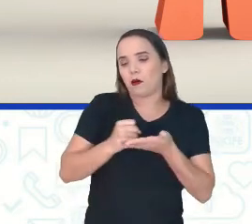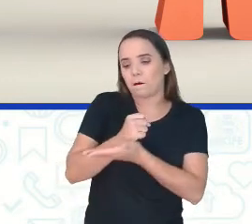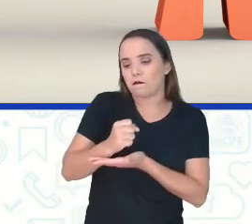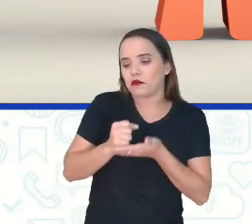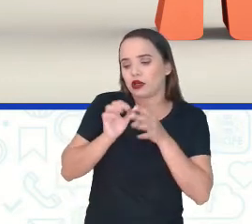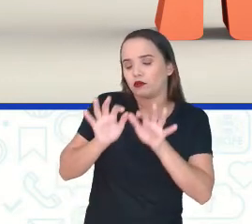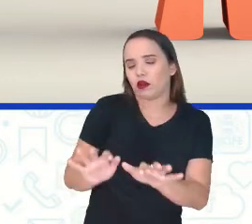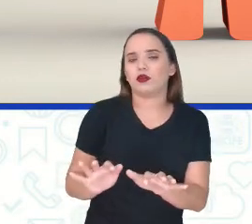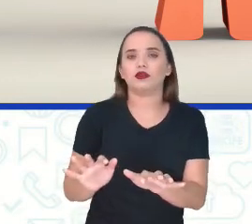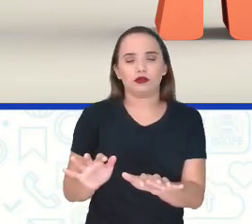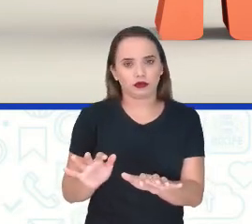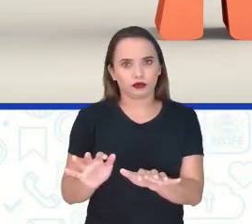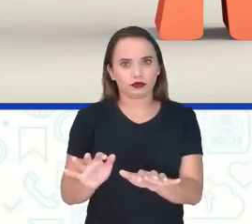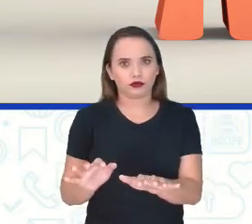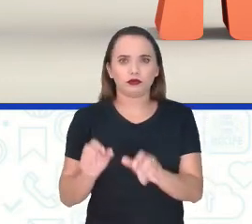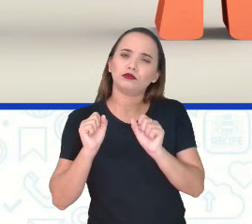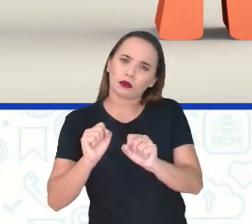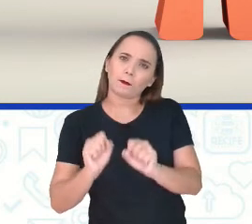ou situação.